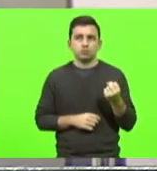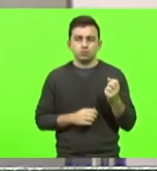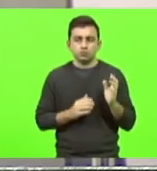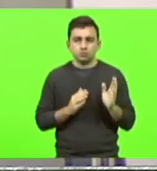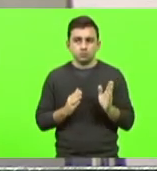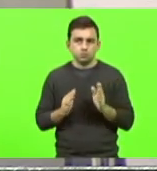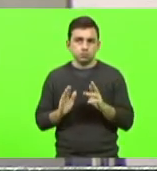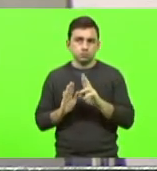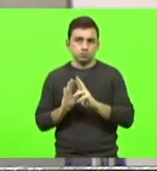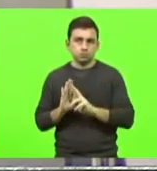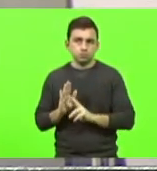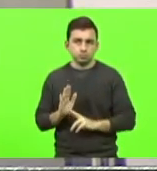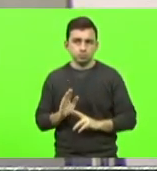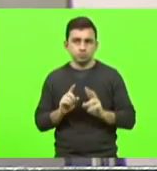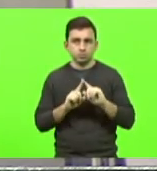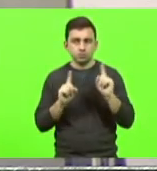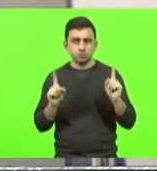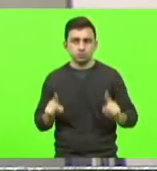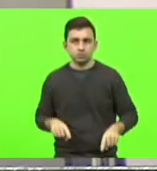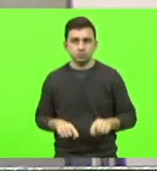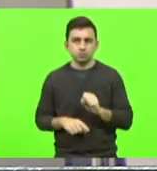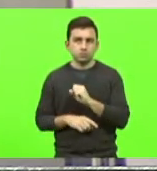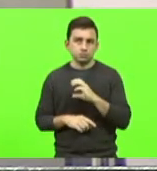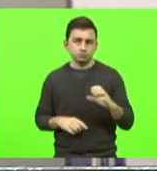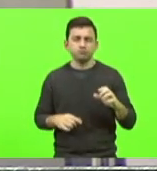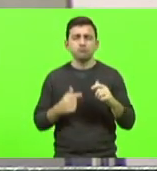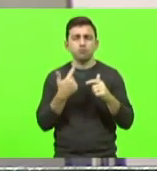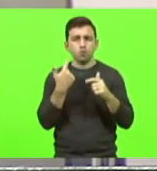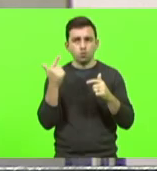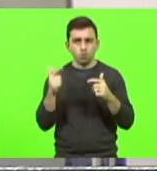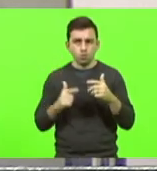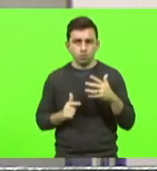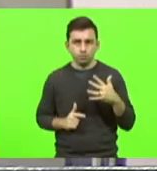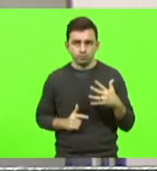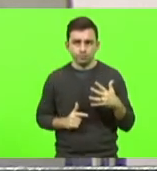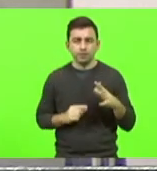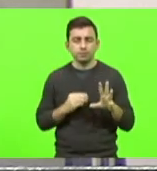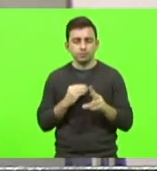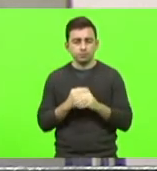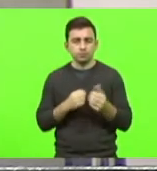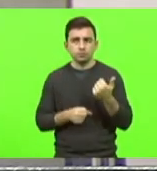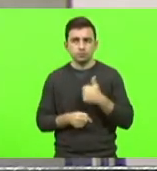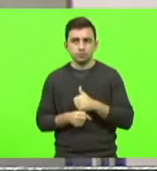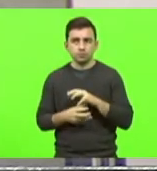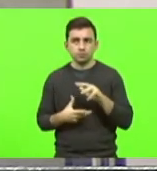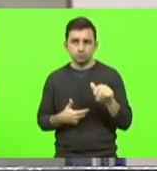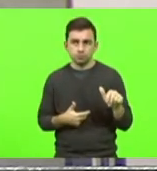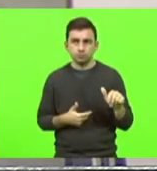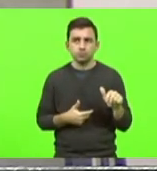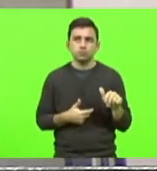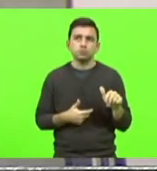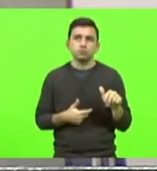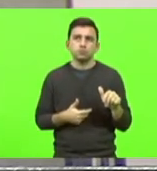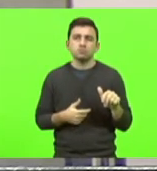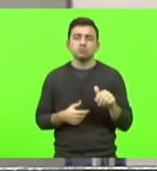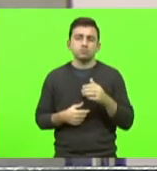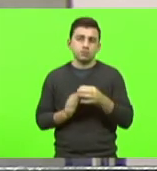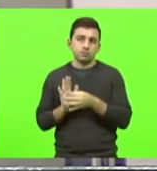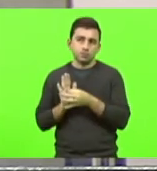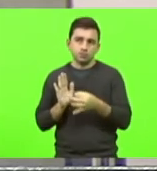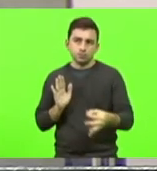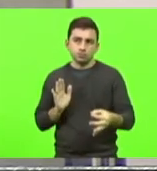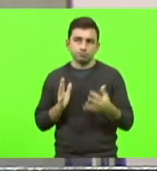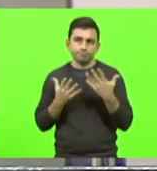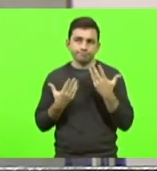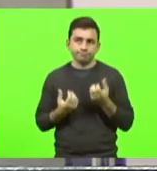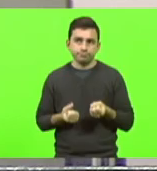próprio da Previdência servidores do Estado de Santa Catarina e estabelece outras providências com emenda substitutiva global e pareceres favoráveis das